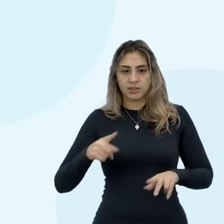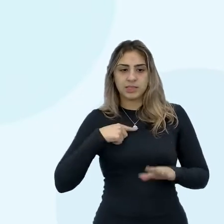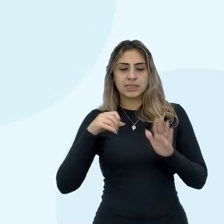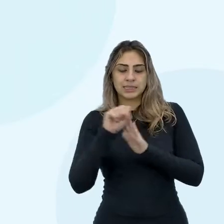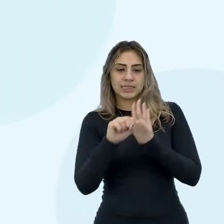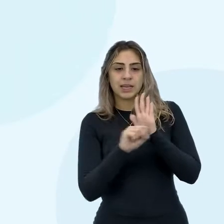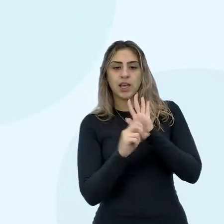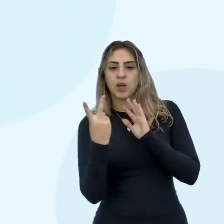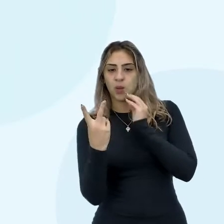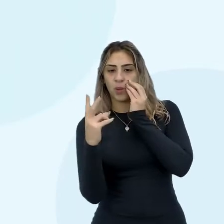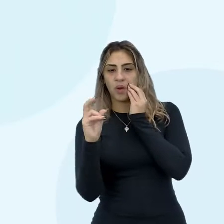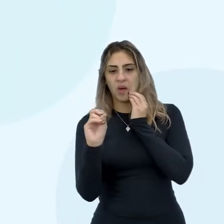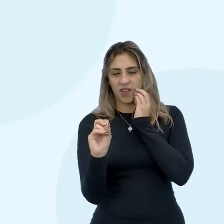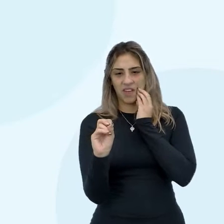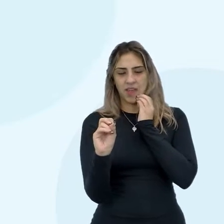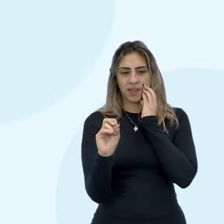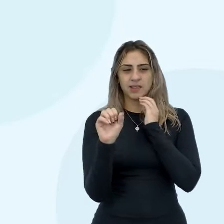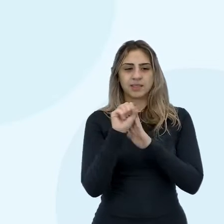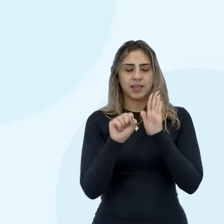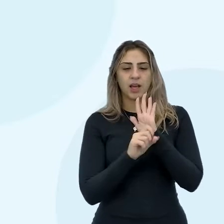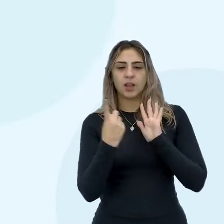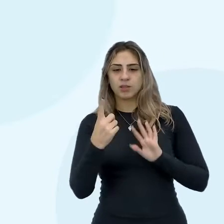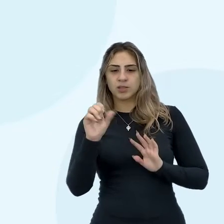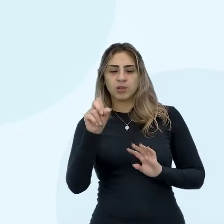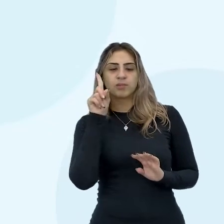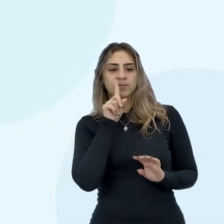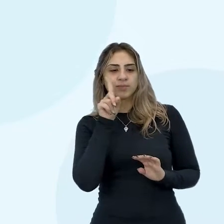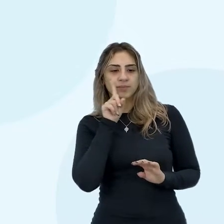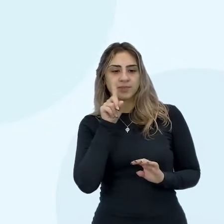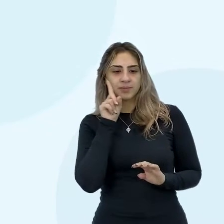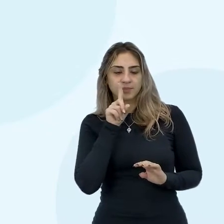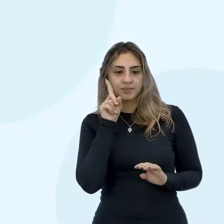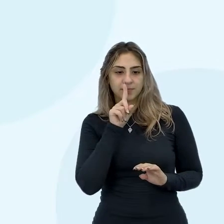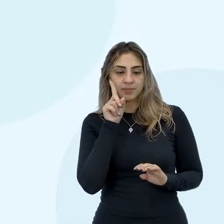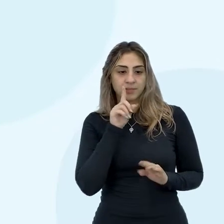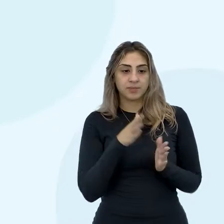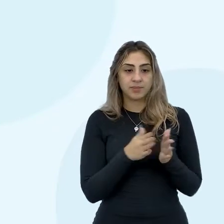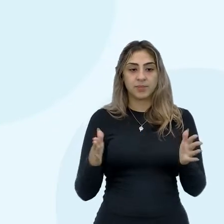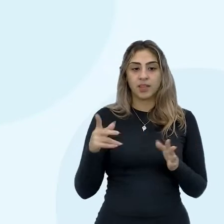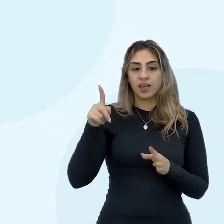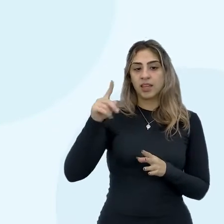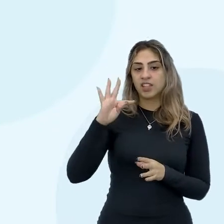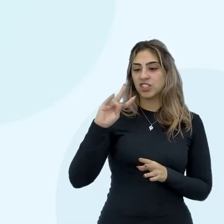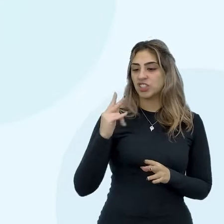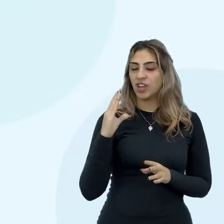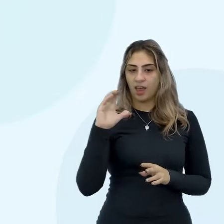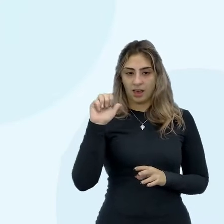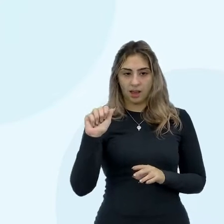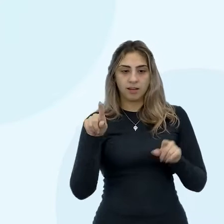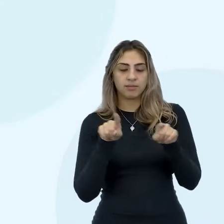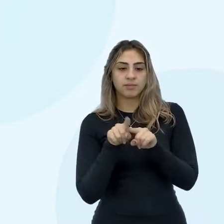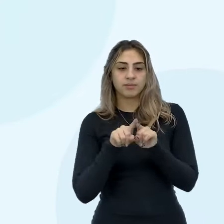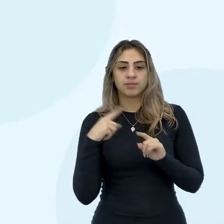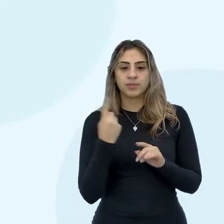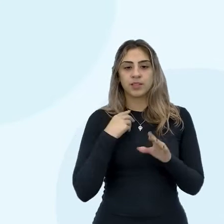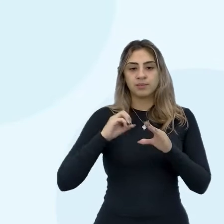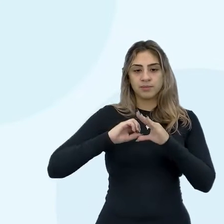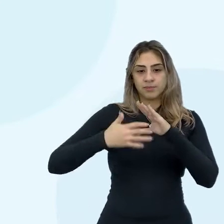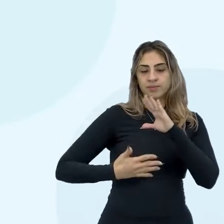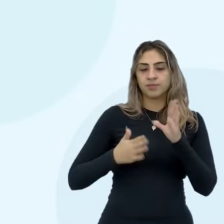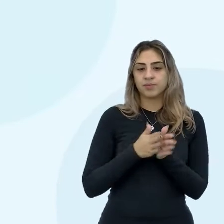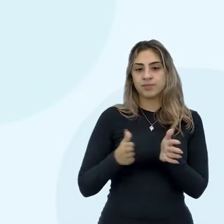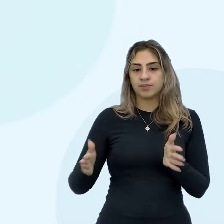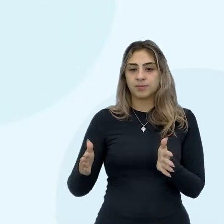Século XX, aliás, século XVIII nos Estados Unidos, século XX na República Tcheca, etc. E se caracterizam pelos